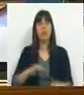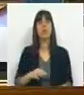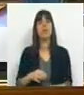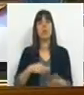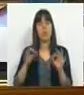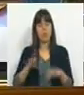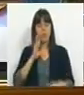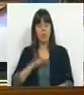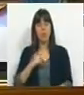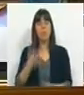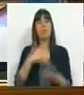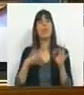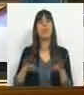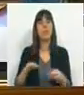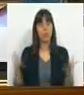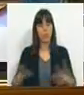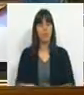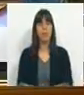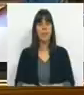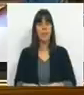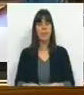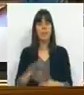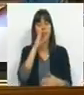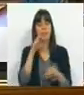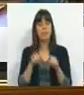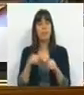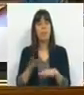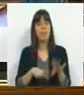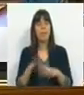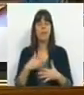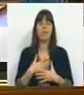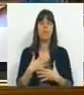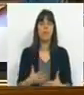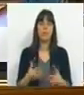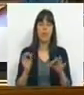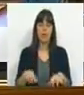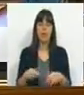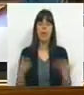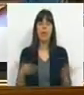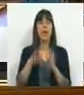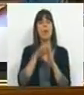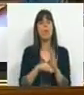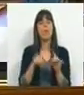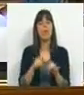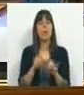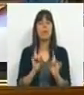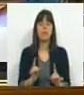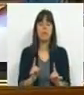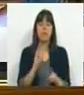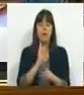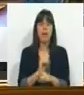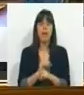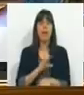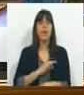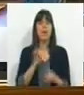senhora presidente. Estou a concluir. Se vão fazer a vontade e acabar com estes programas, foram precisamente